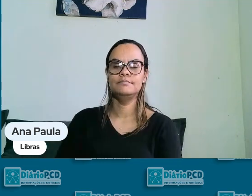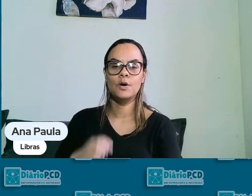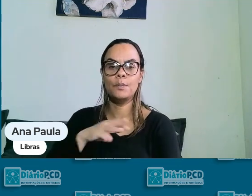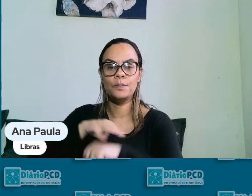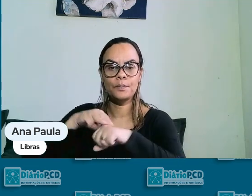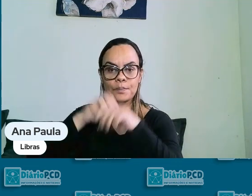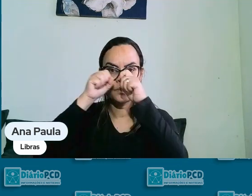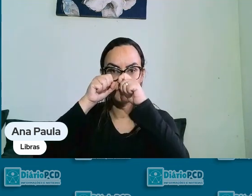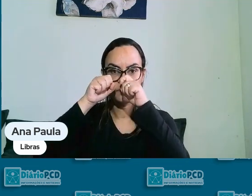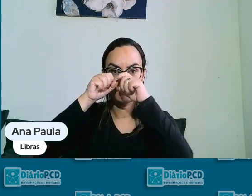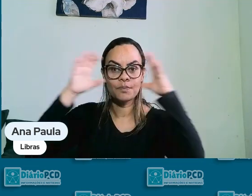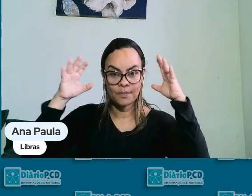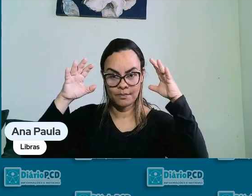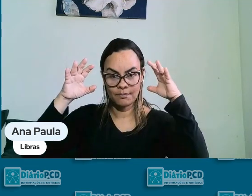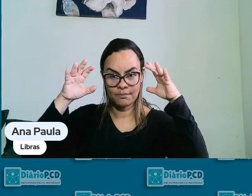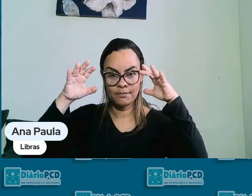lentes